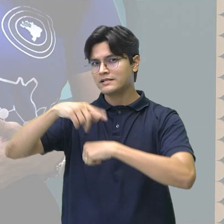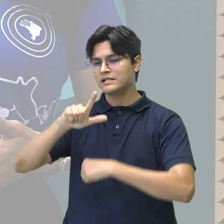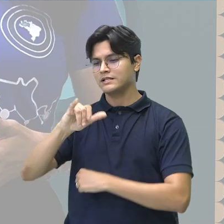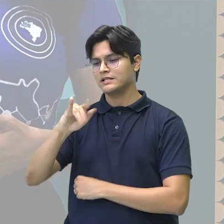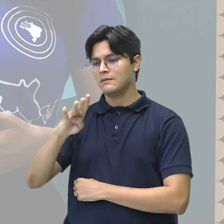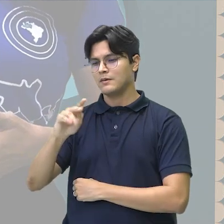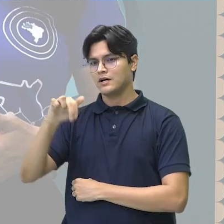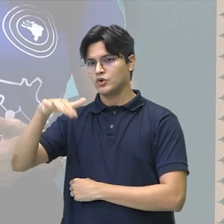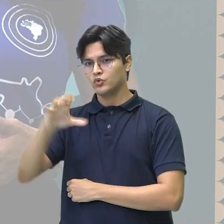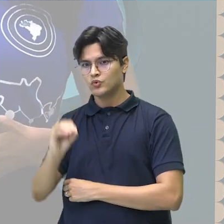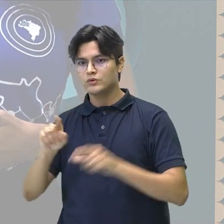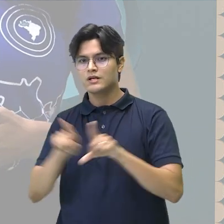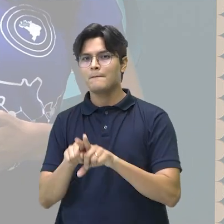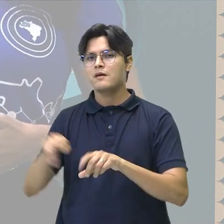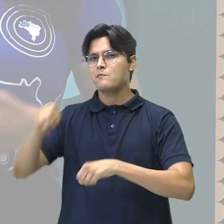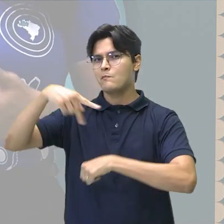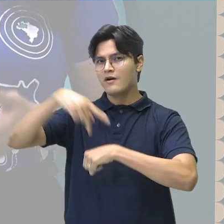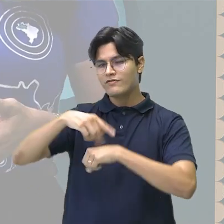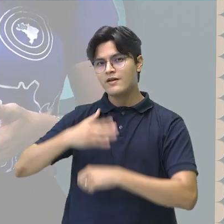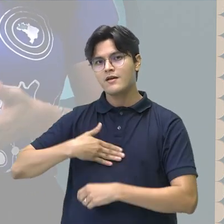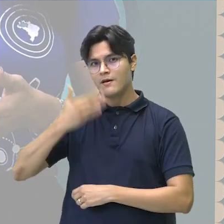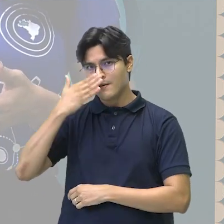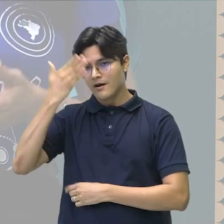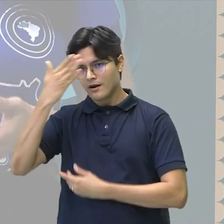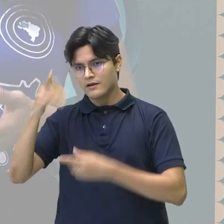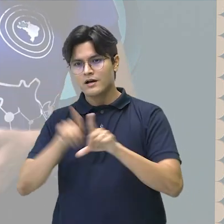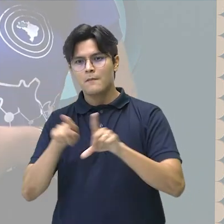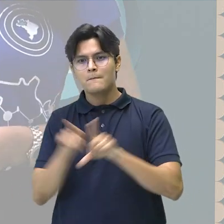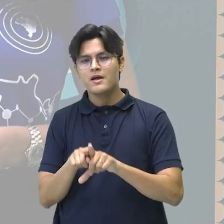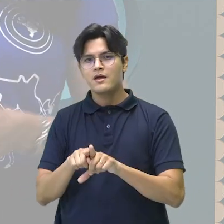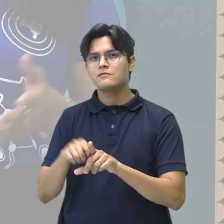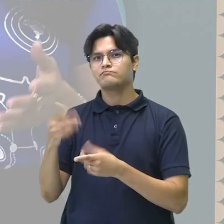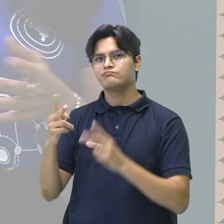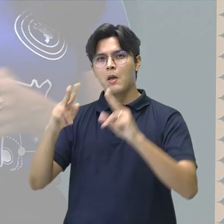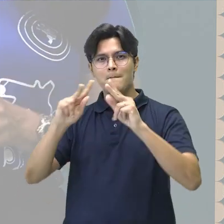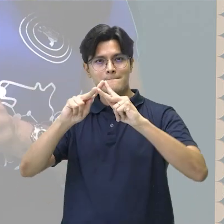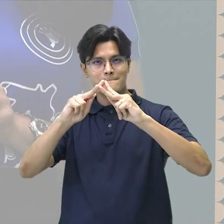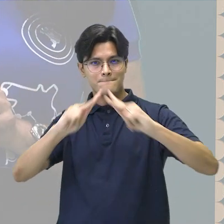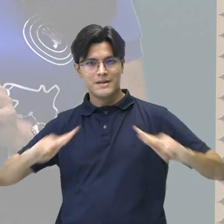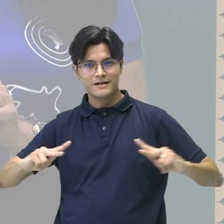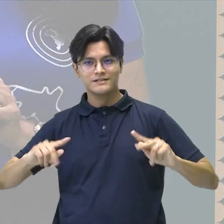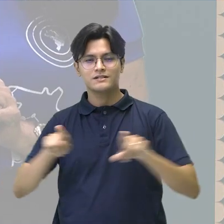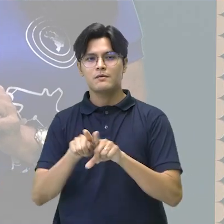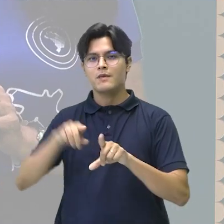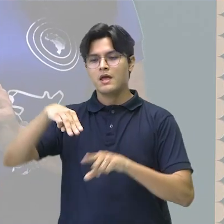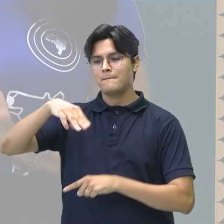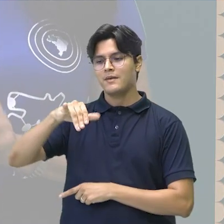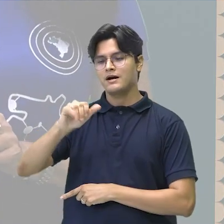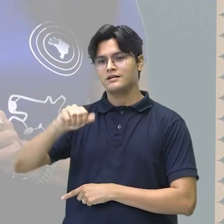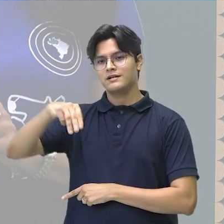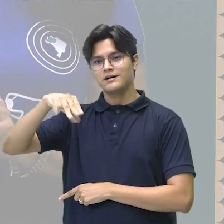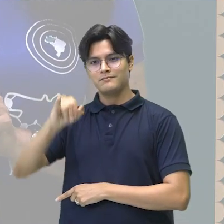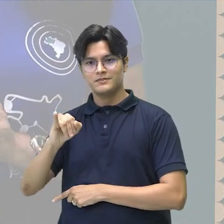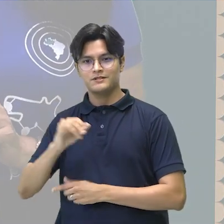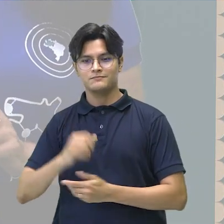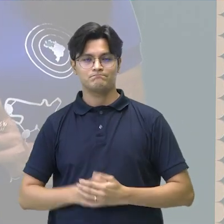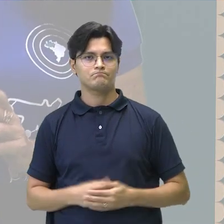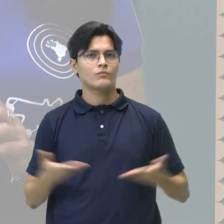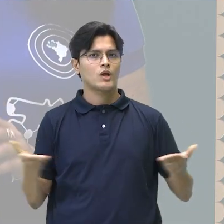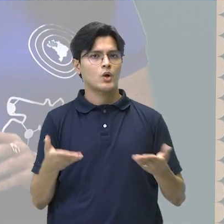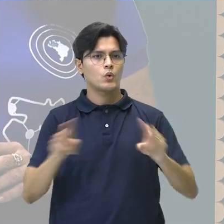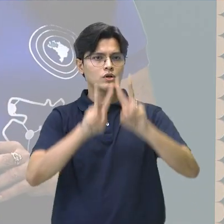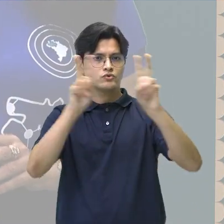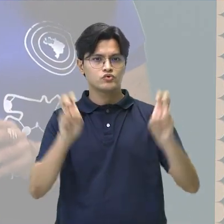Árabes, Miami, Amsterdã, Paris e Berlim. Agora vamos falar sobre outro assunto. Vamos falar sobre